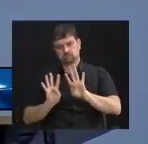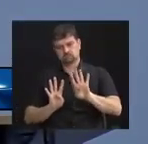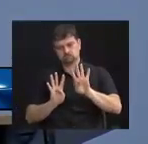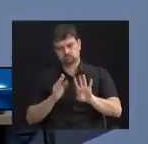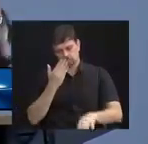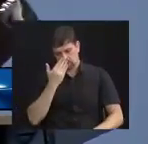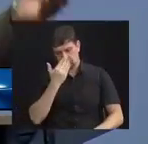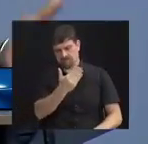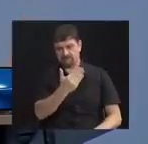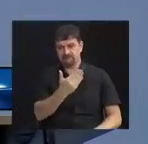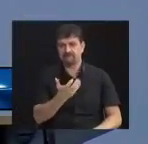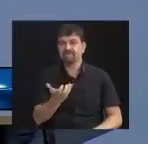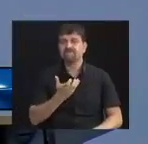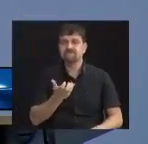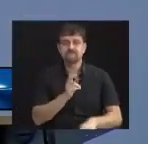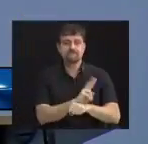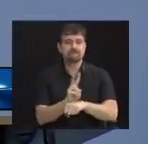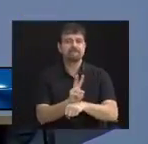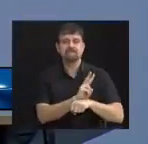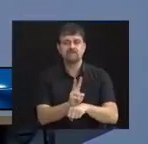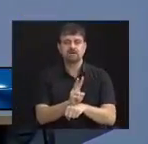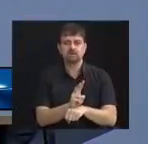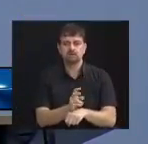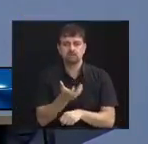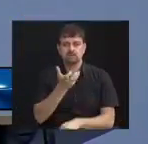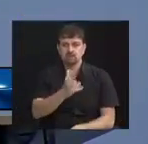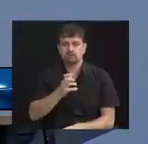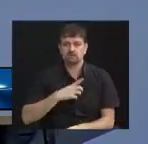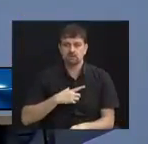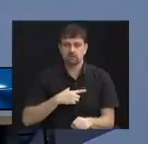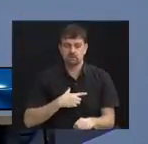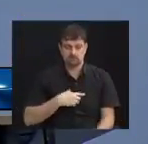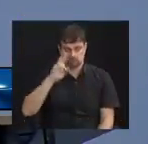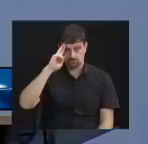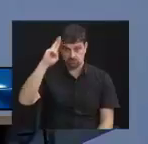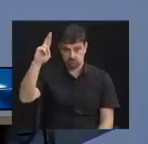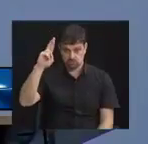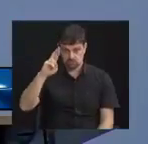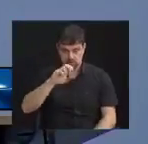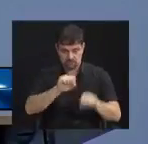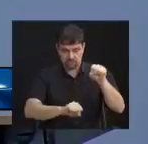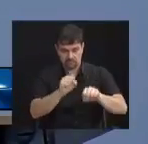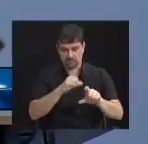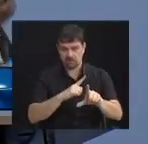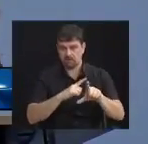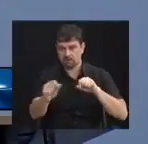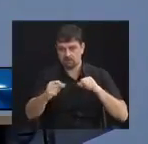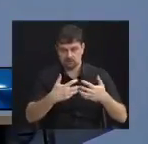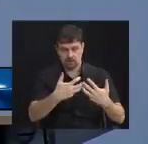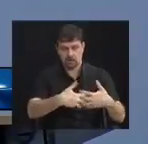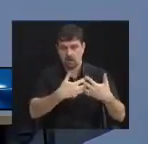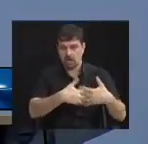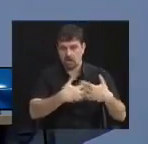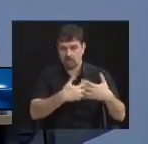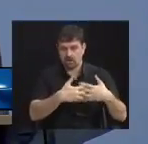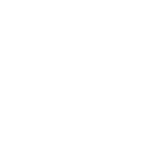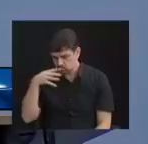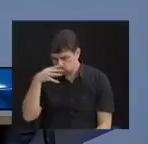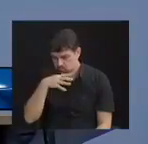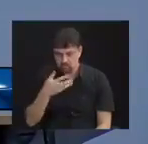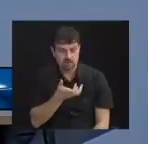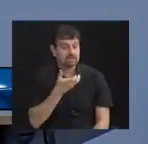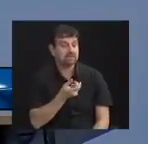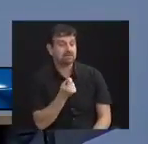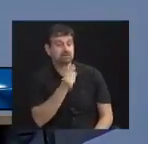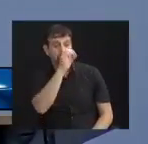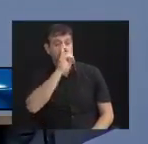para fiscalizar, não deixar com que a empresa desaparecesse com as máquinas, como fizeram com os seus salários.